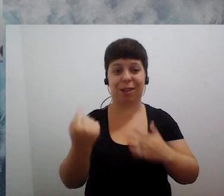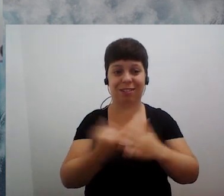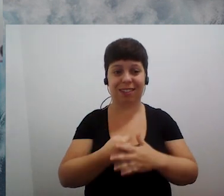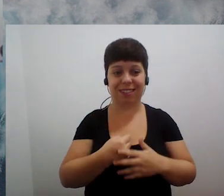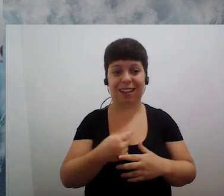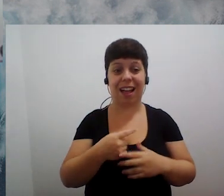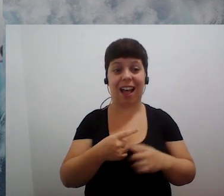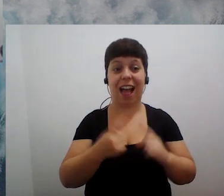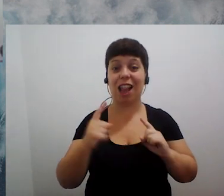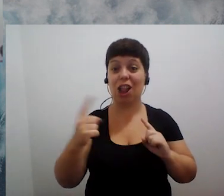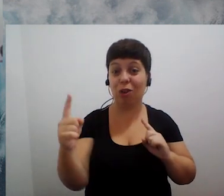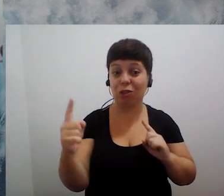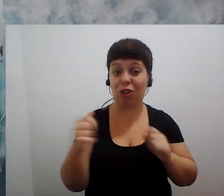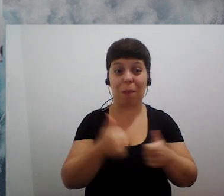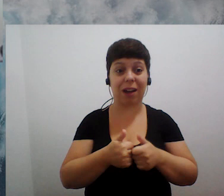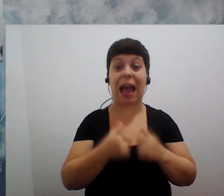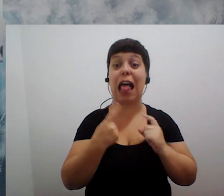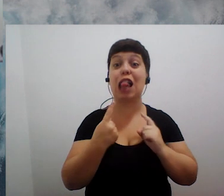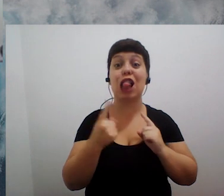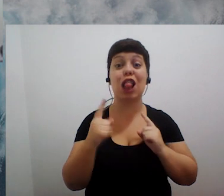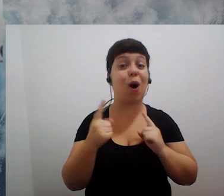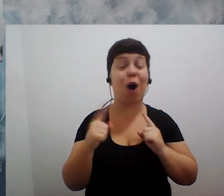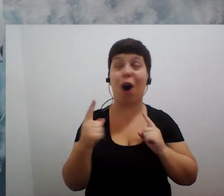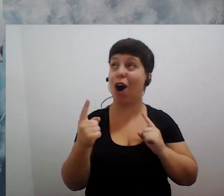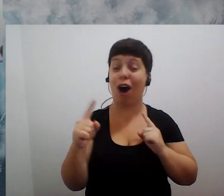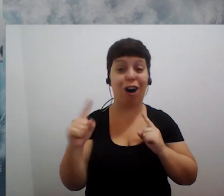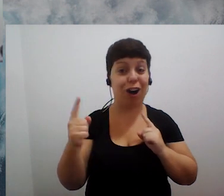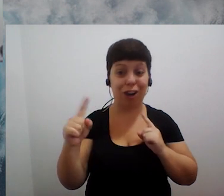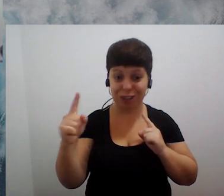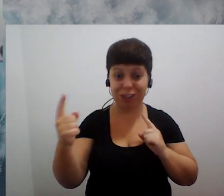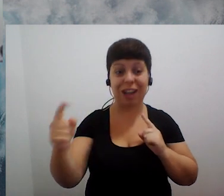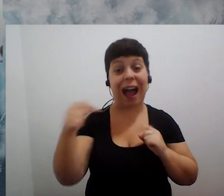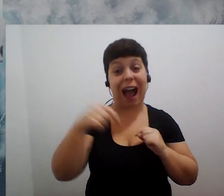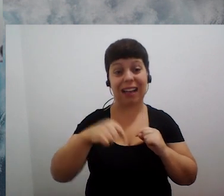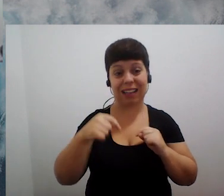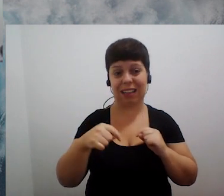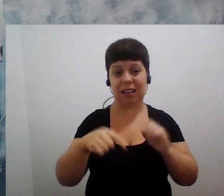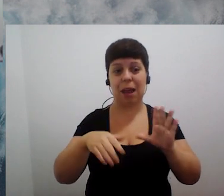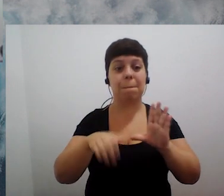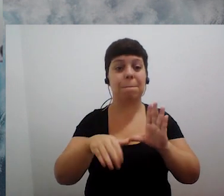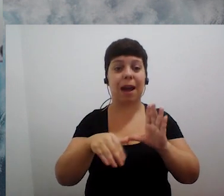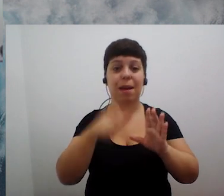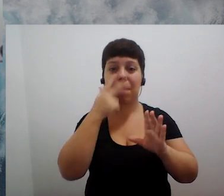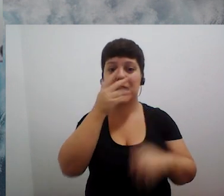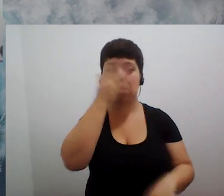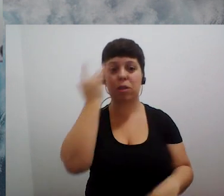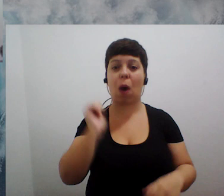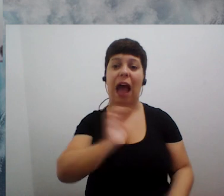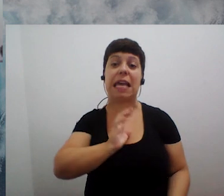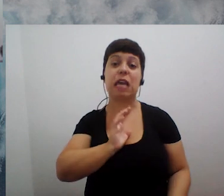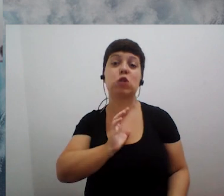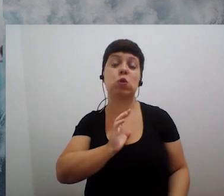cara respondendo a sua pergunta, é longe ou perto? É muito longe, é muito distante. Para a gente aqui, praia é coisa de